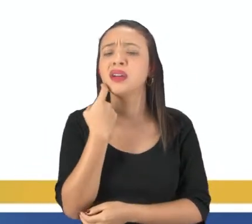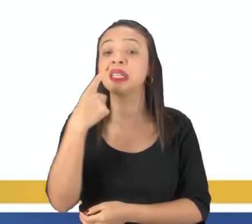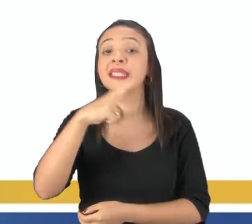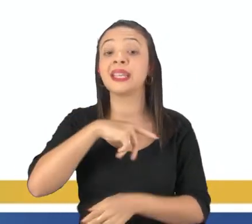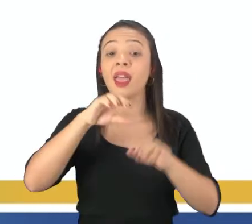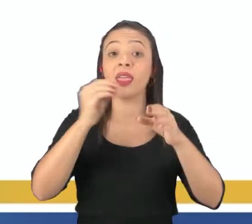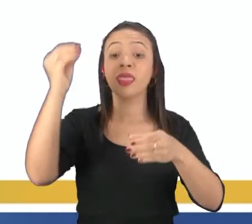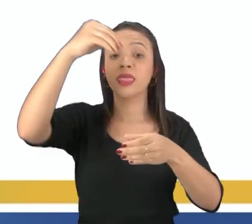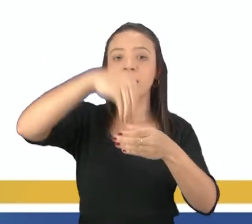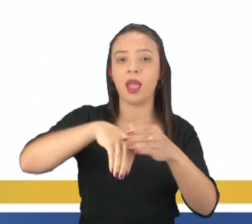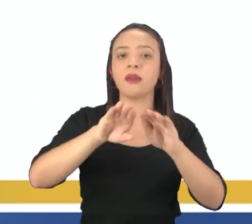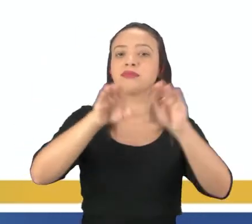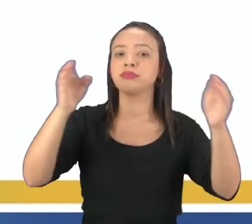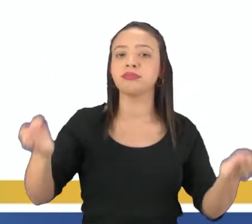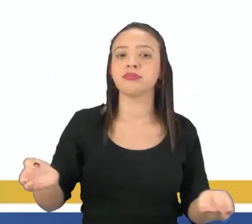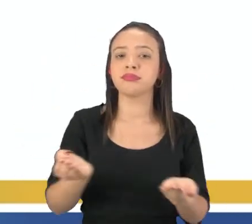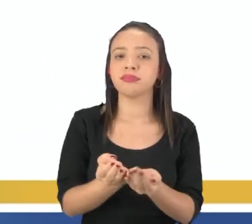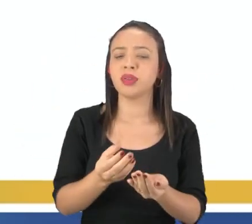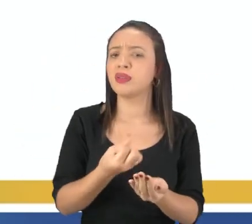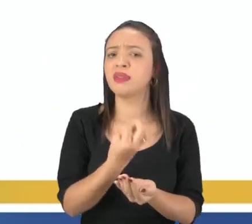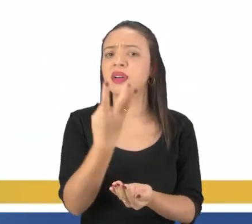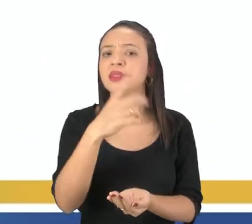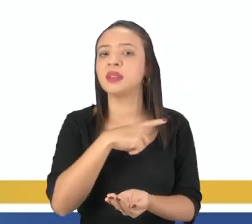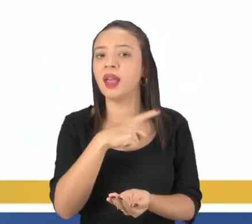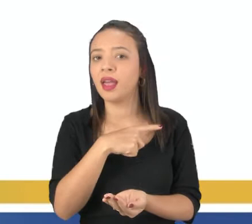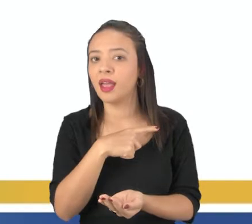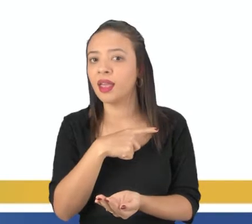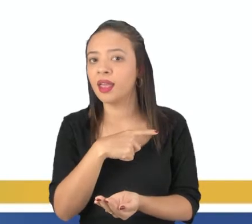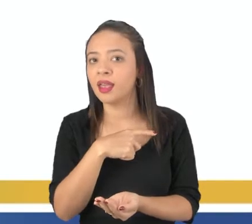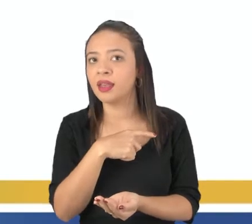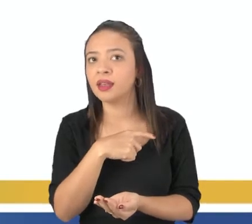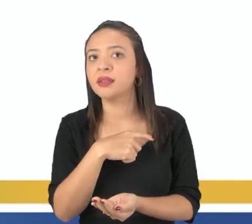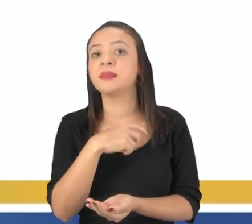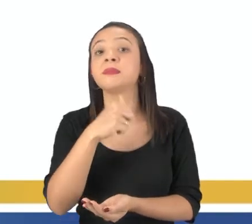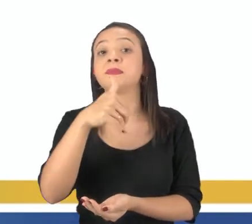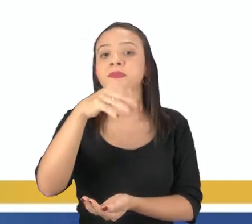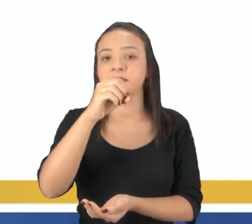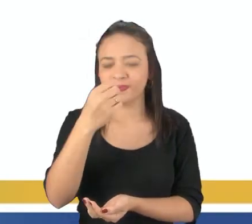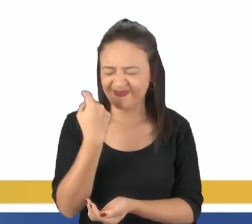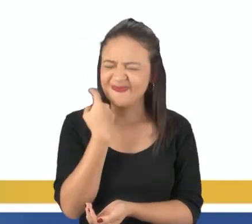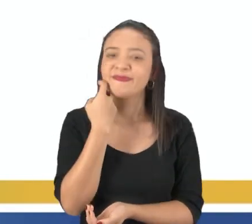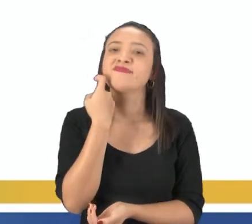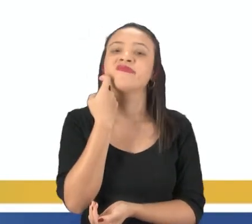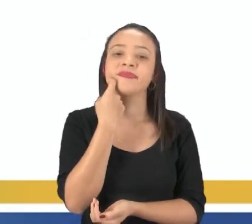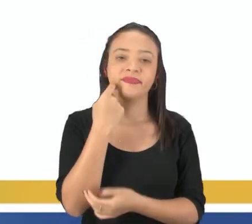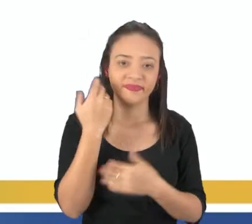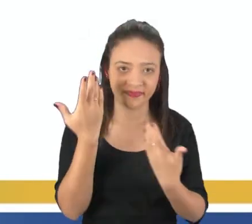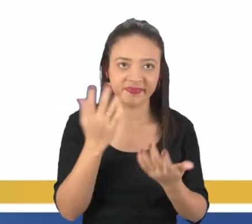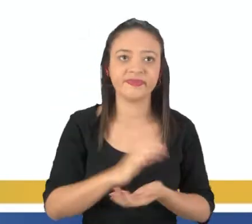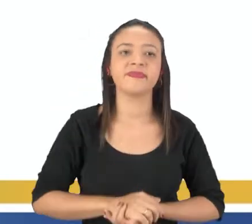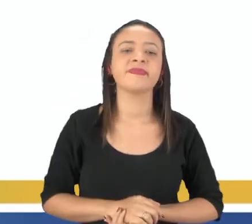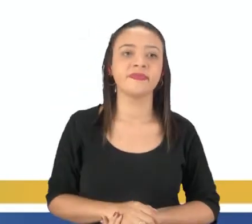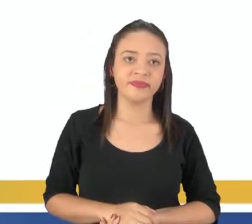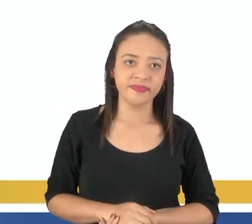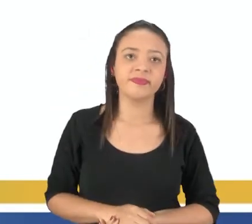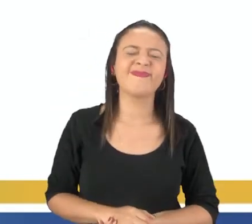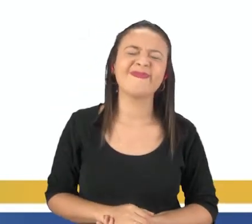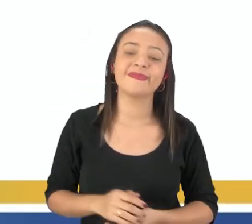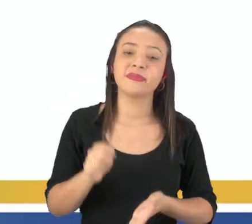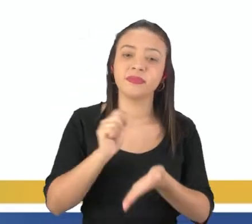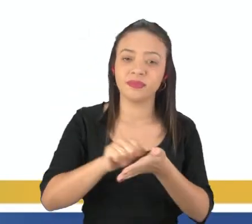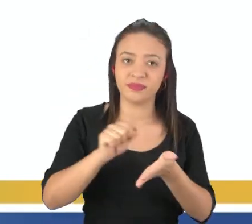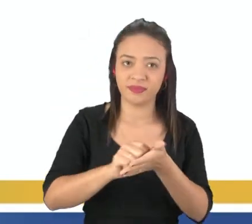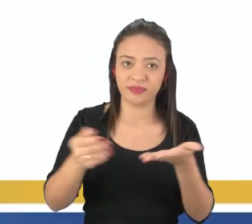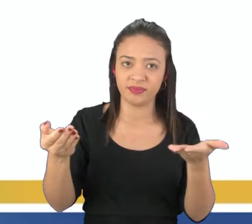Peixinhos estão no aquário com as Peixinhos nós contamos que tinha no aquário 10 peixes né